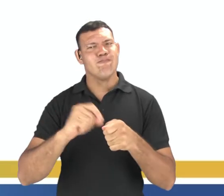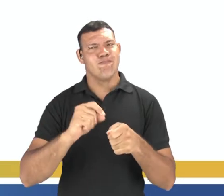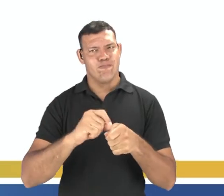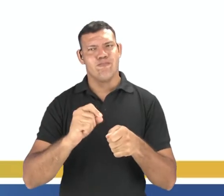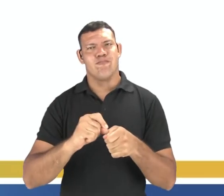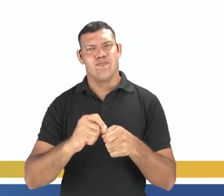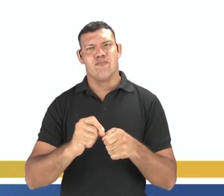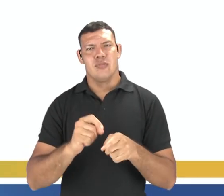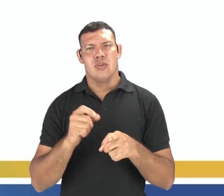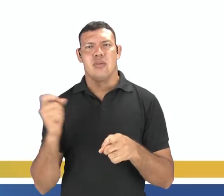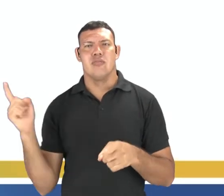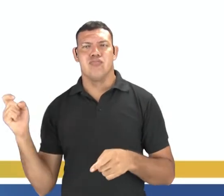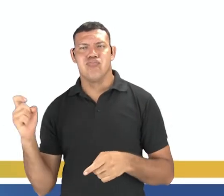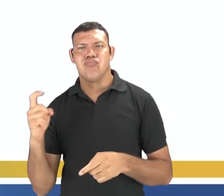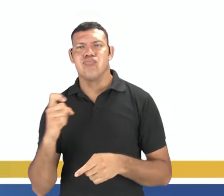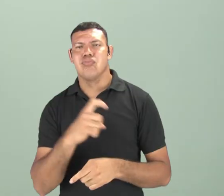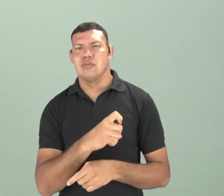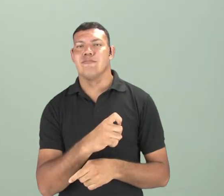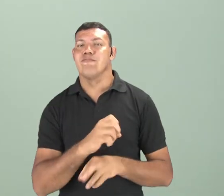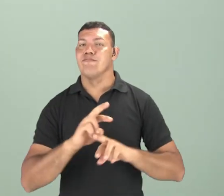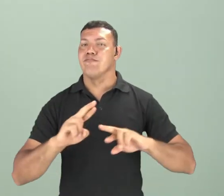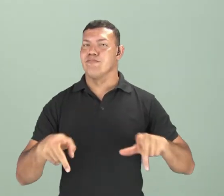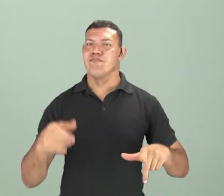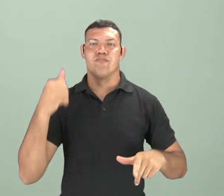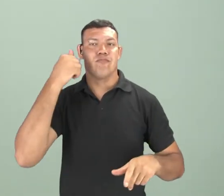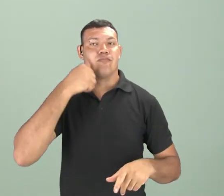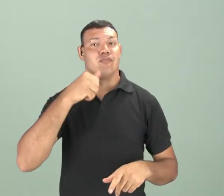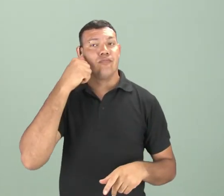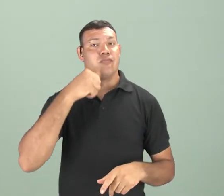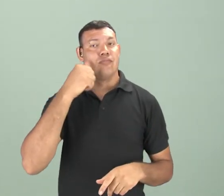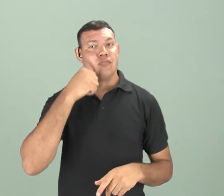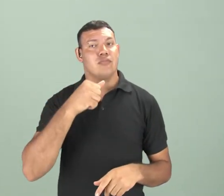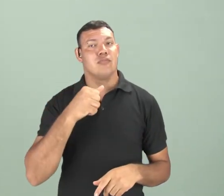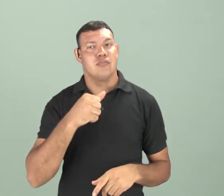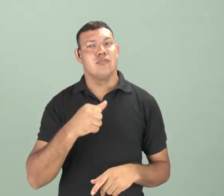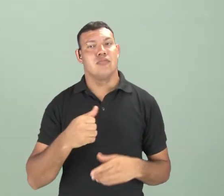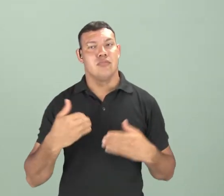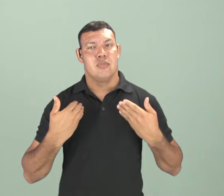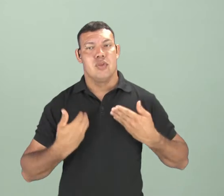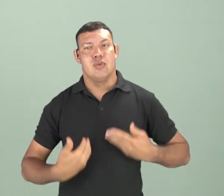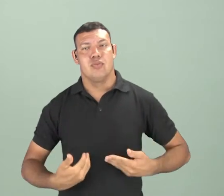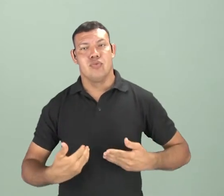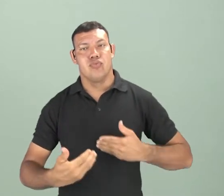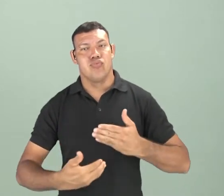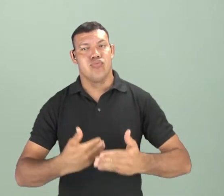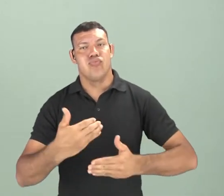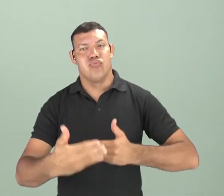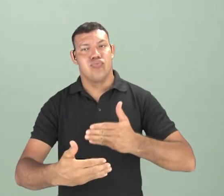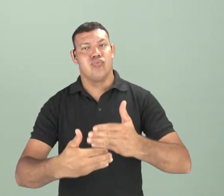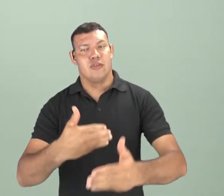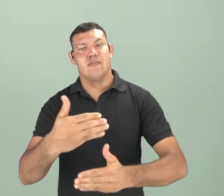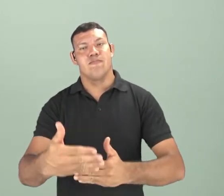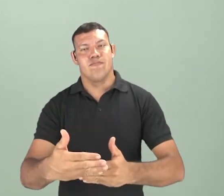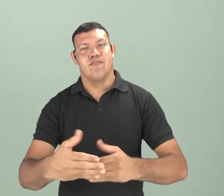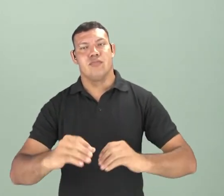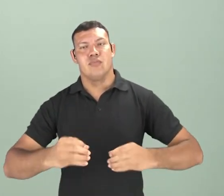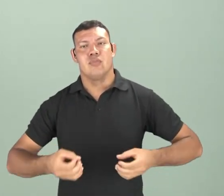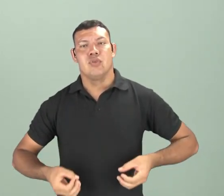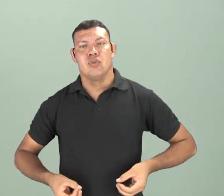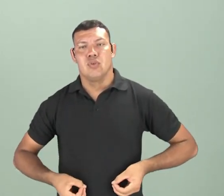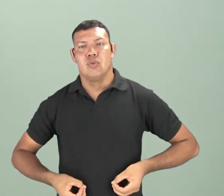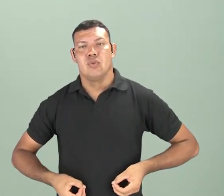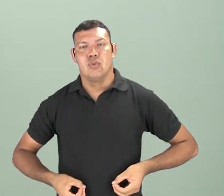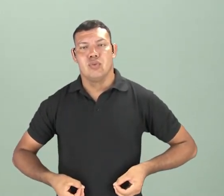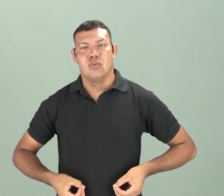esses espermatozoides, o que é diferente das mulheres, né? Que já durante a puberdade, ela produz os seus óvulos